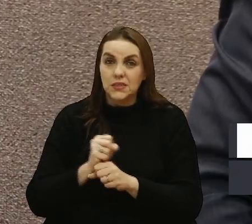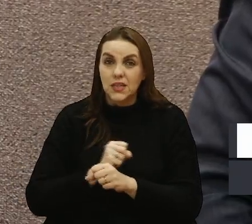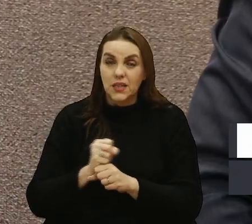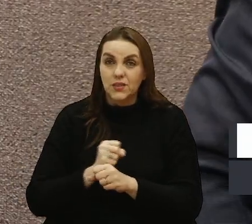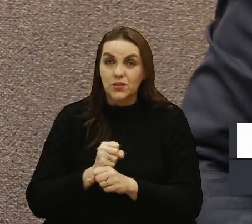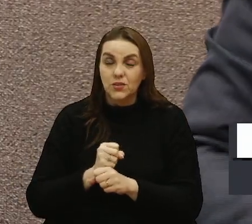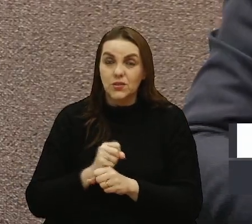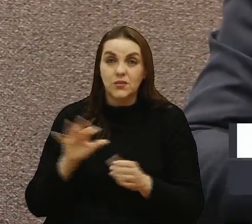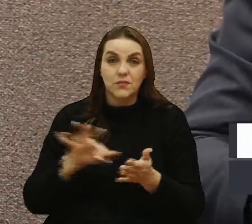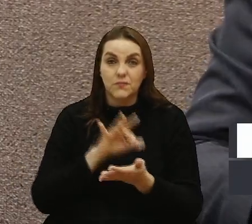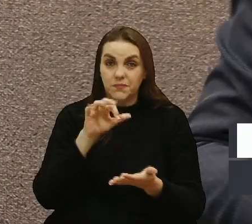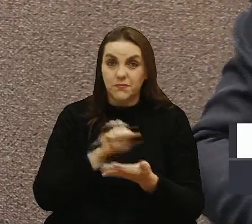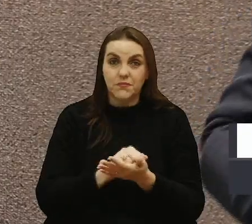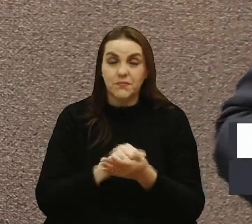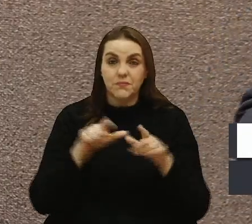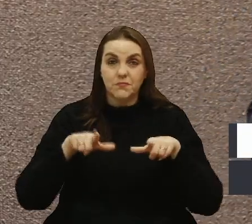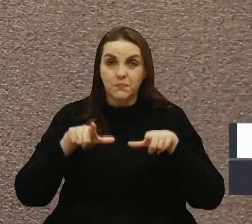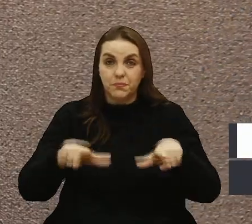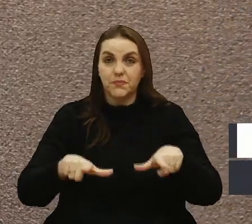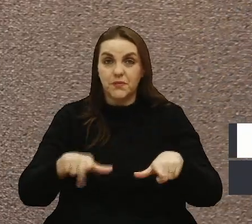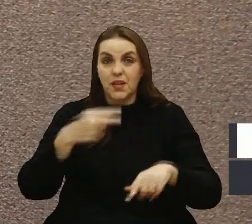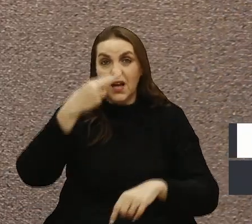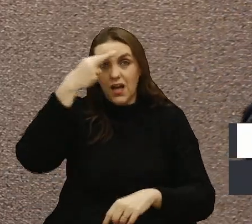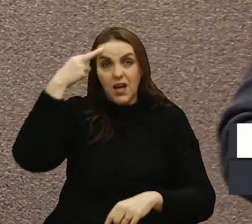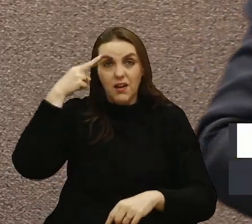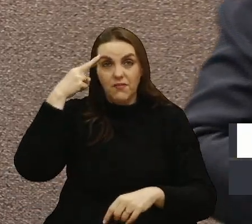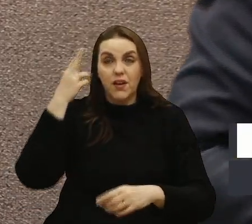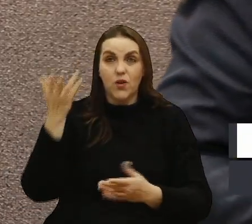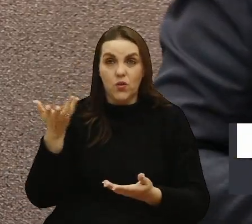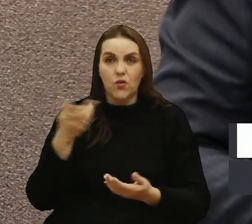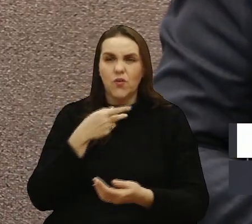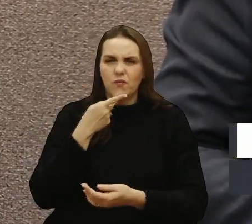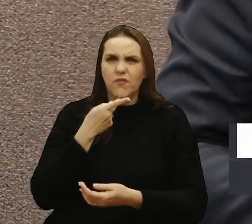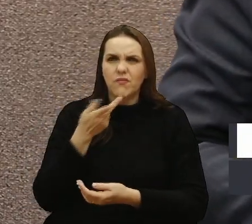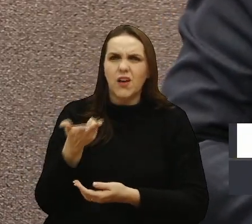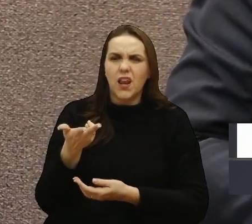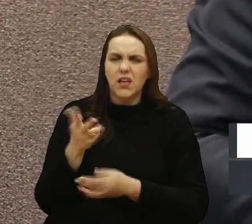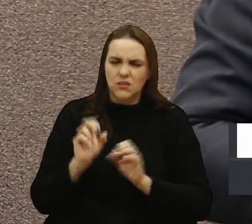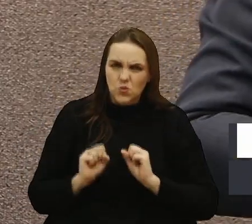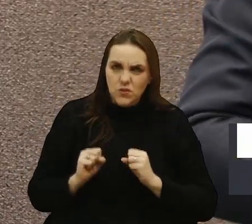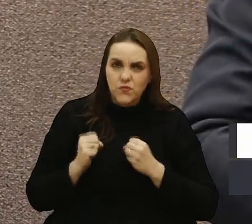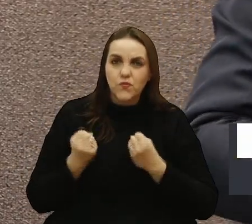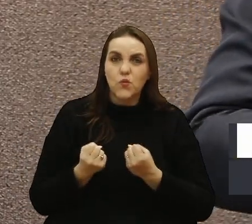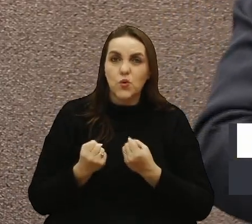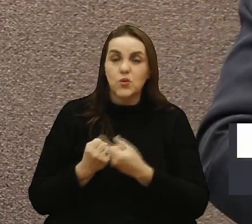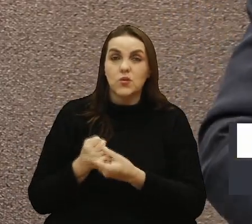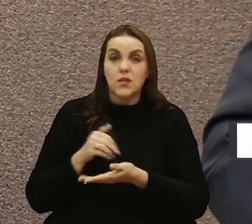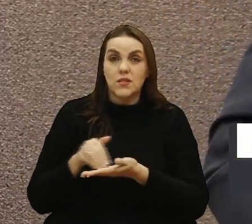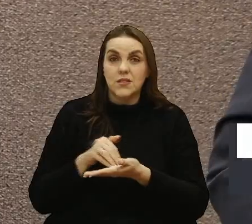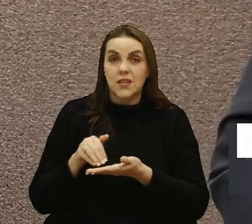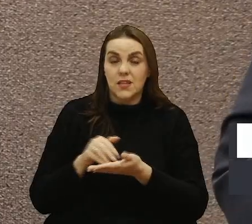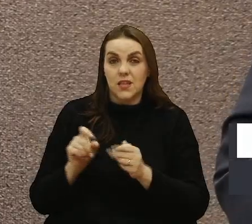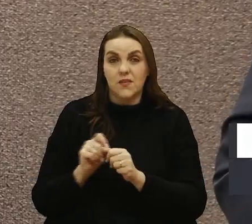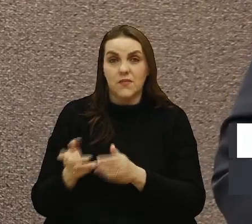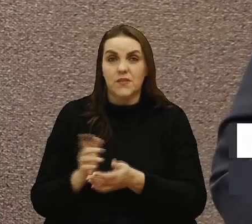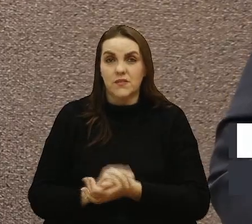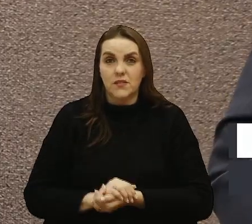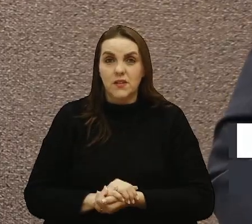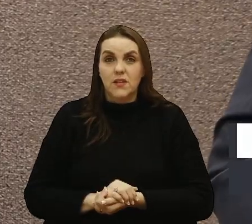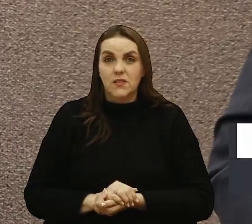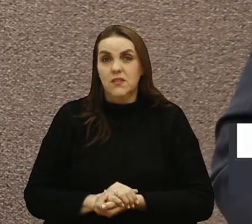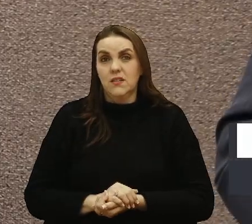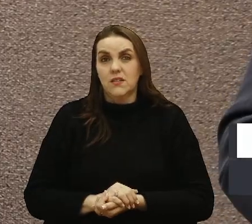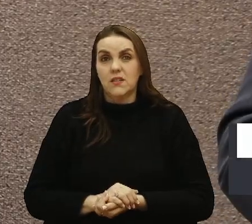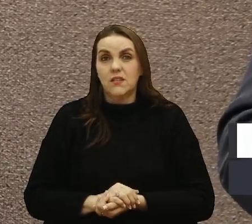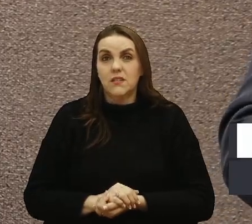o credenciamento e que o Rafael Bueno, eu quero usar minha fala para dizer do empenho que a Secretaria tem feito.